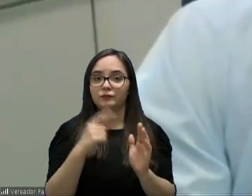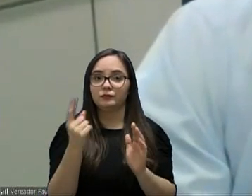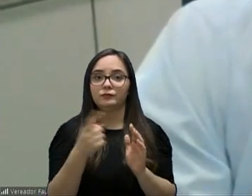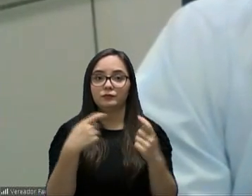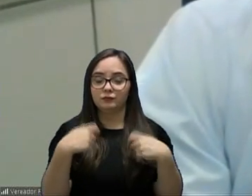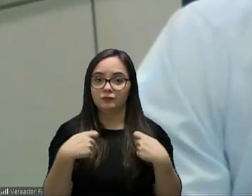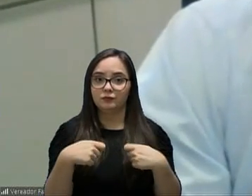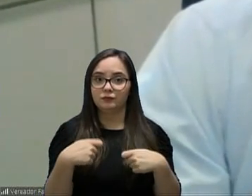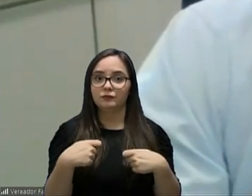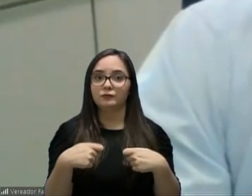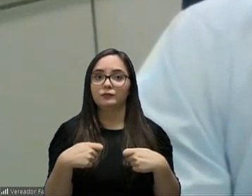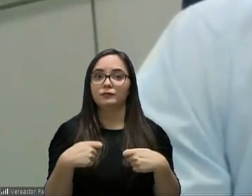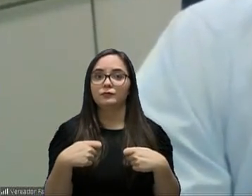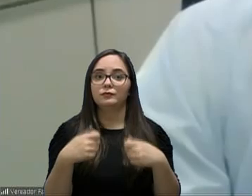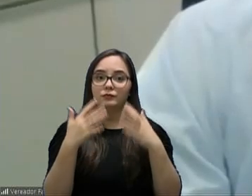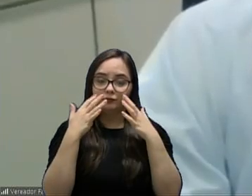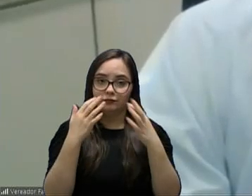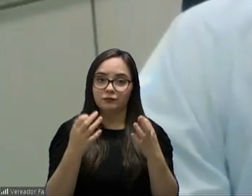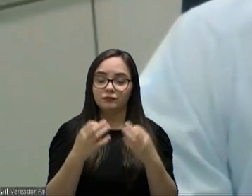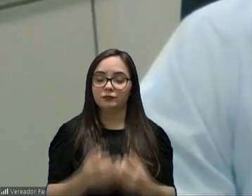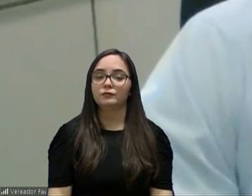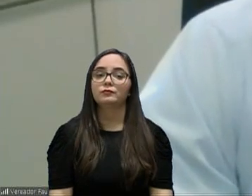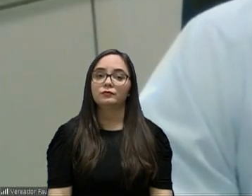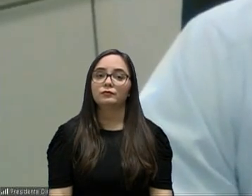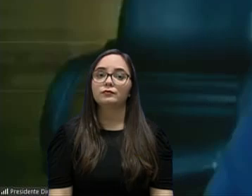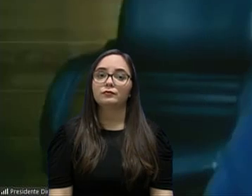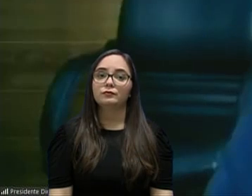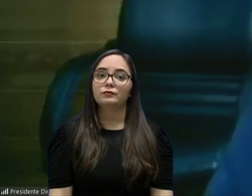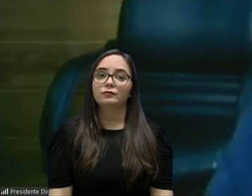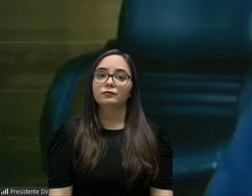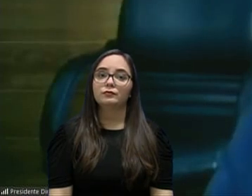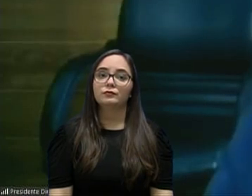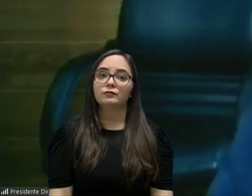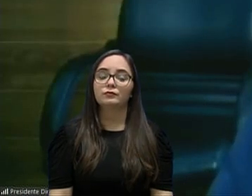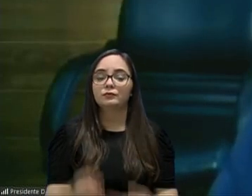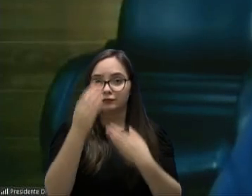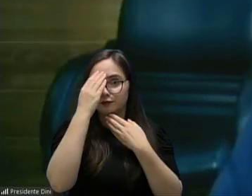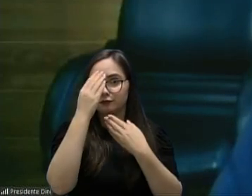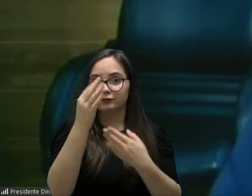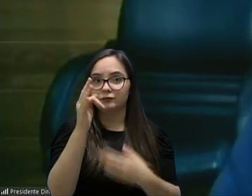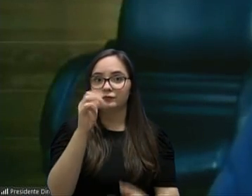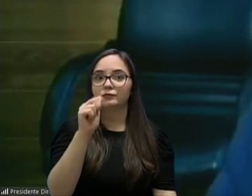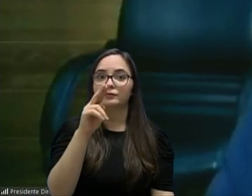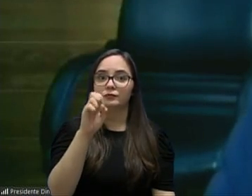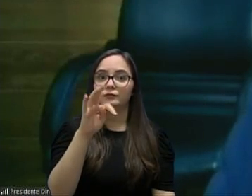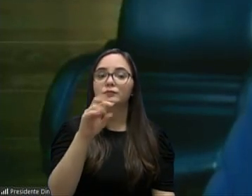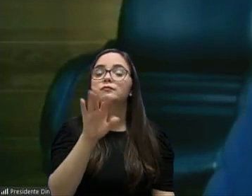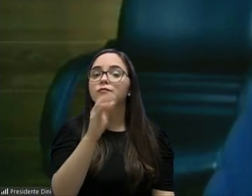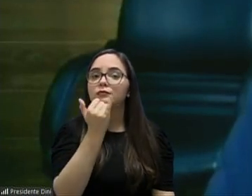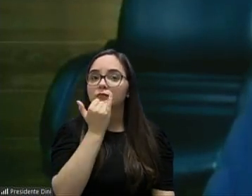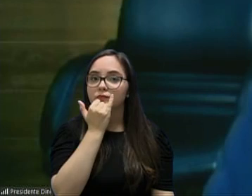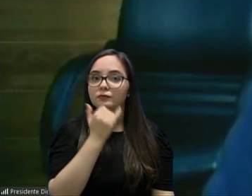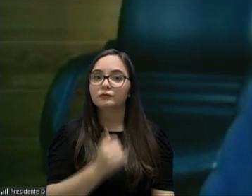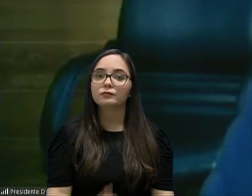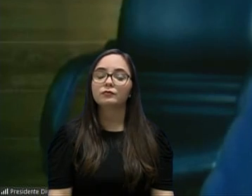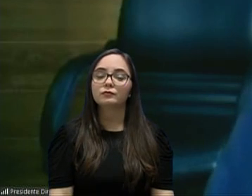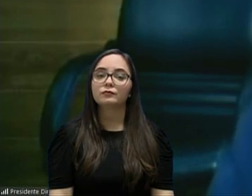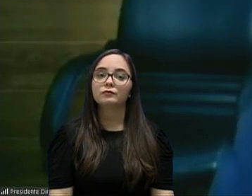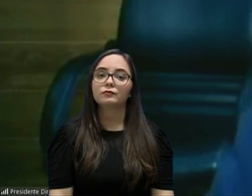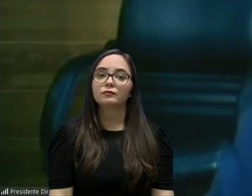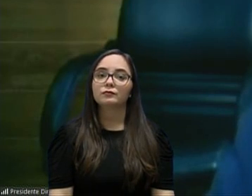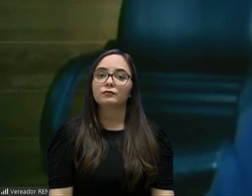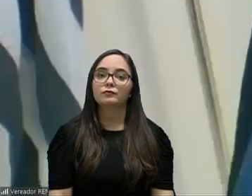precisamos dar seguimento à nossa pauta aí. Renan, tá aberto. Obrigado, Fausto. Desculpa, viu? Tá aberto,